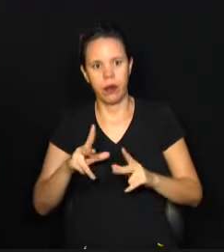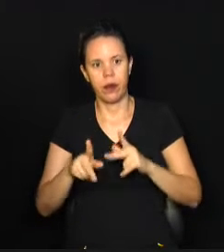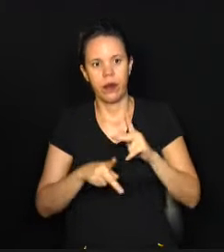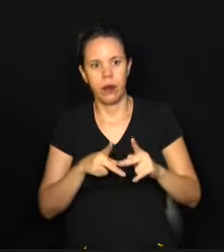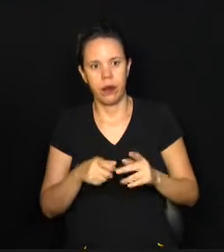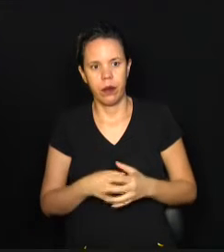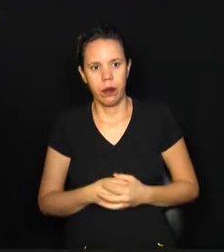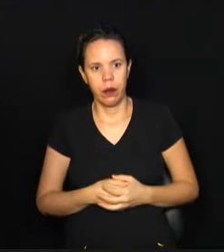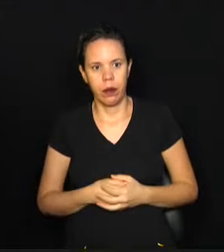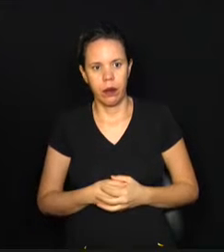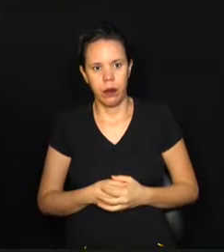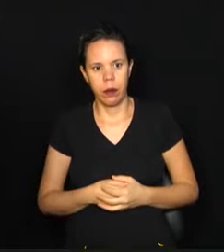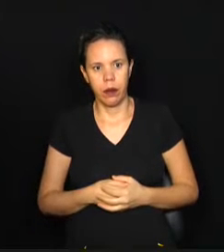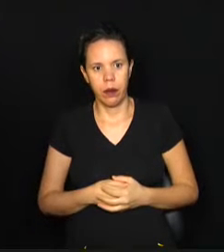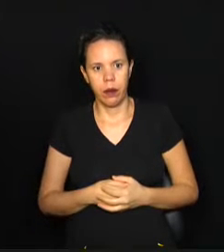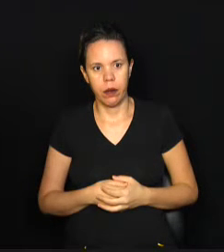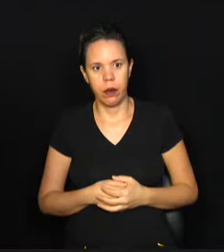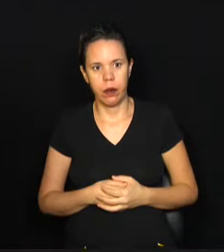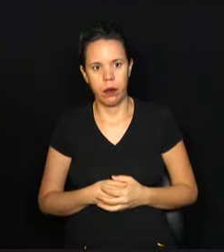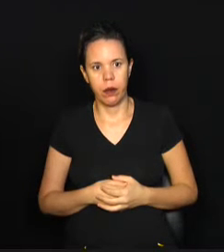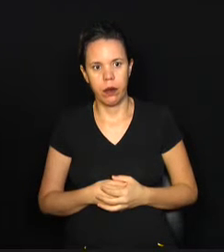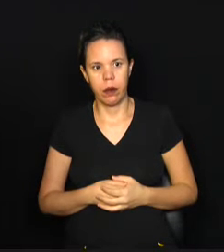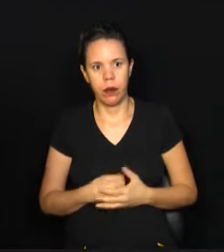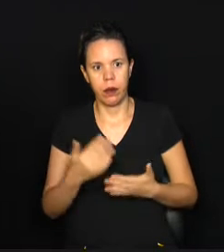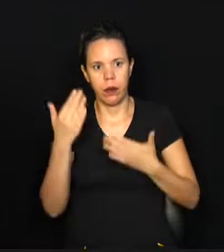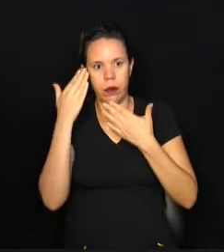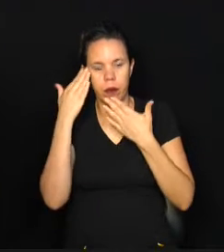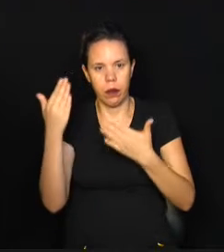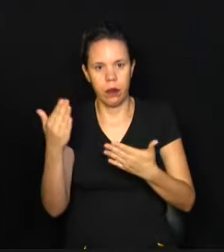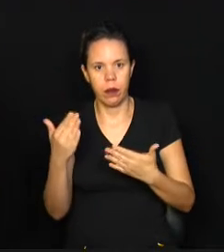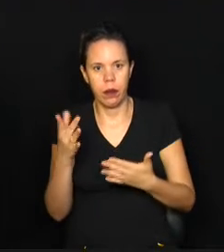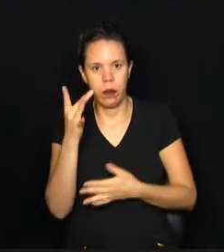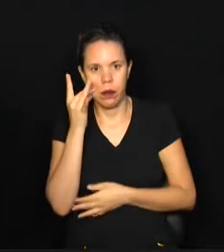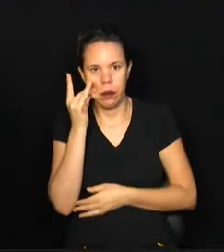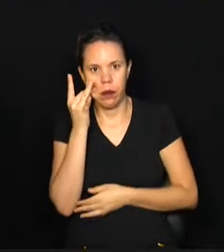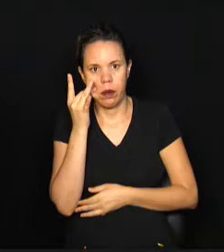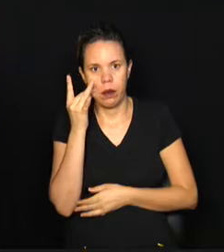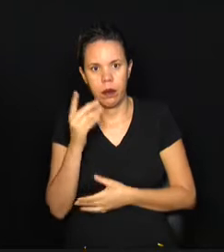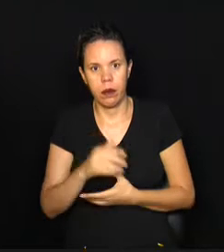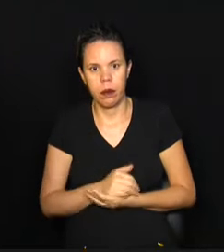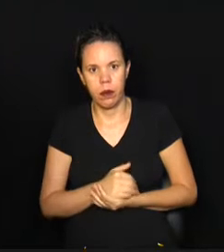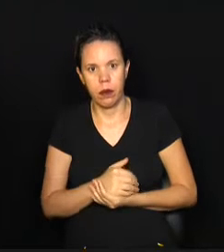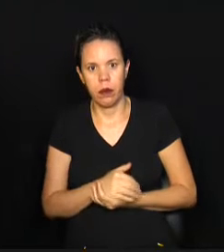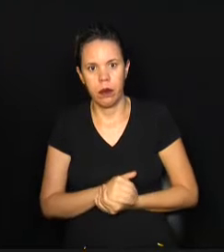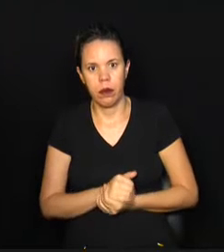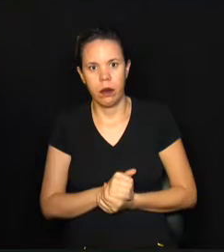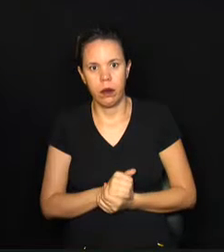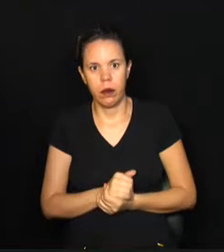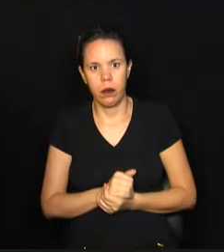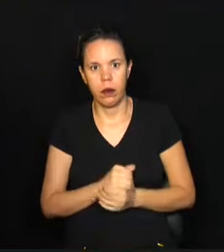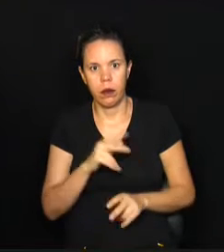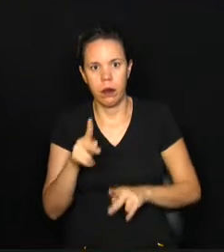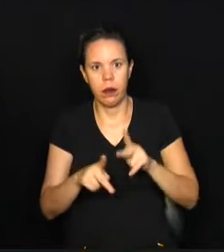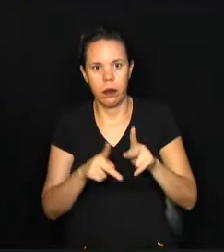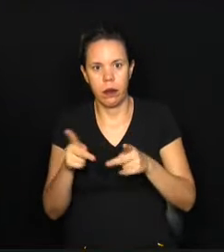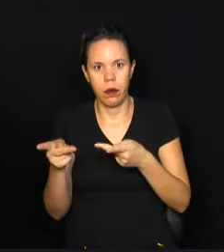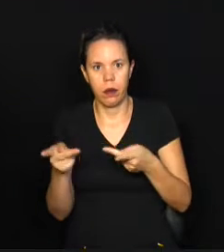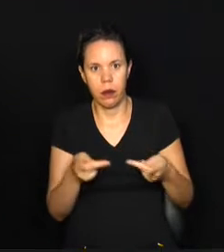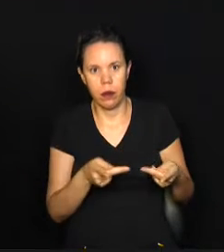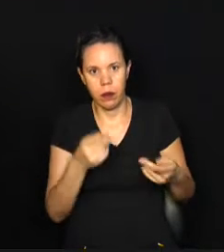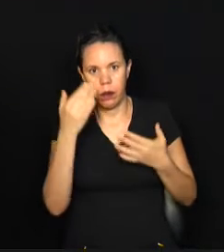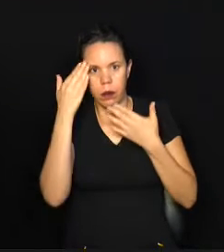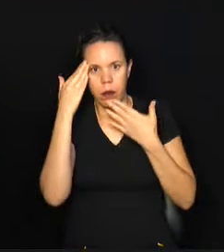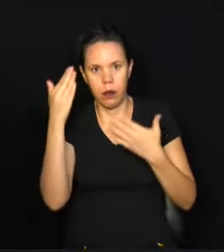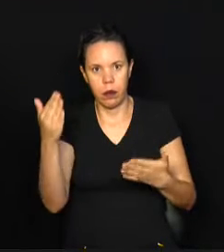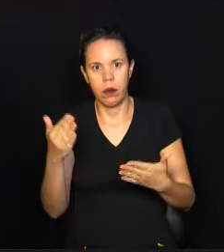pessoas, e eu já quero aproveitar agradecendo a presença aqui dos nossos convidados, agradecendo